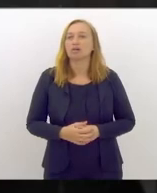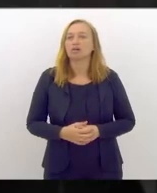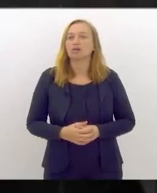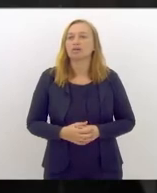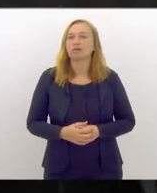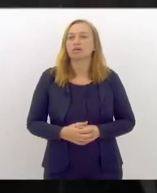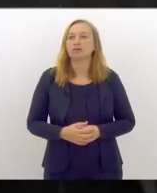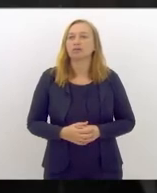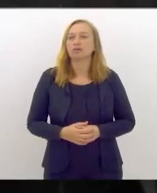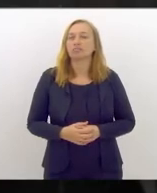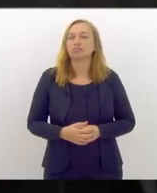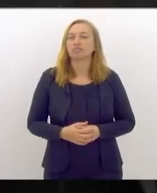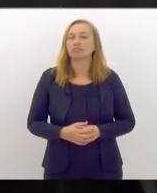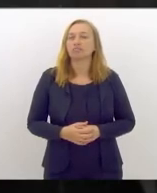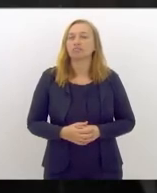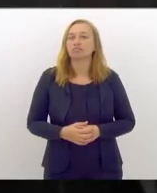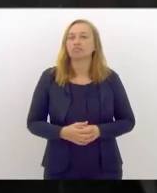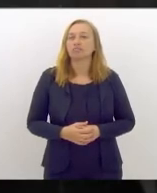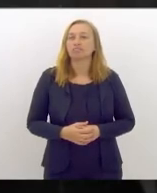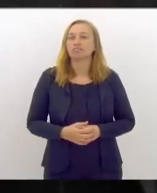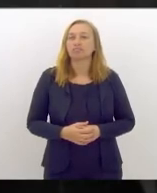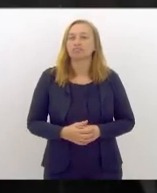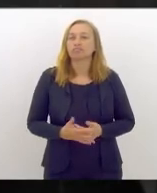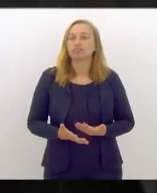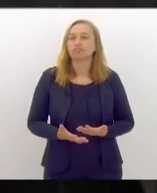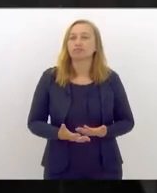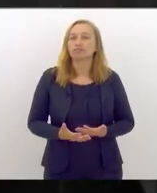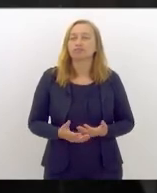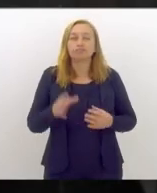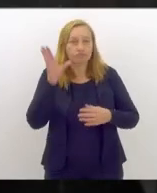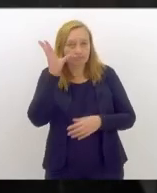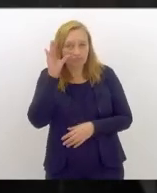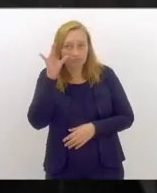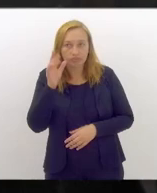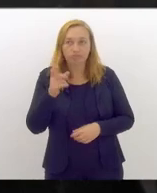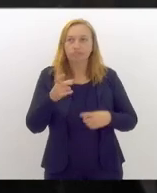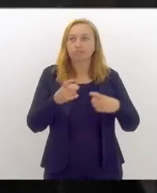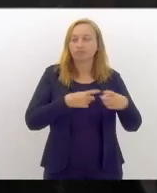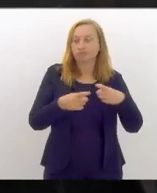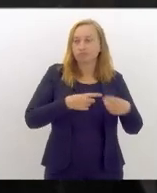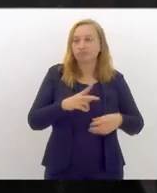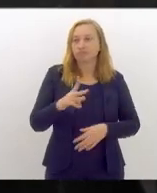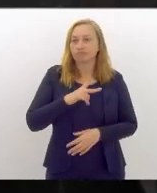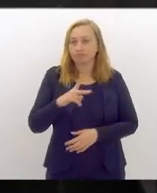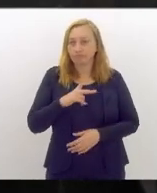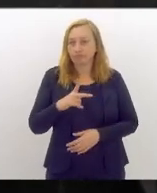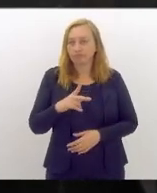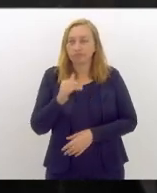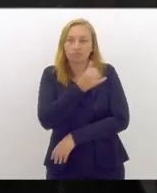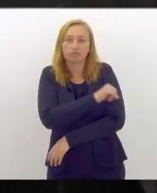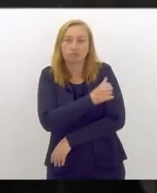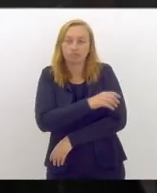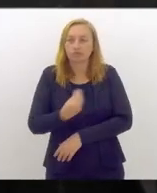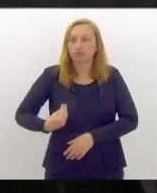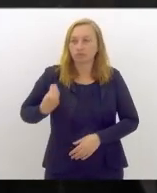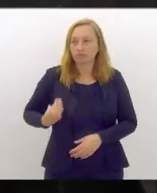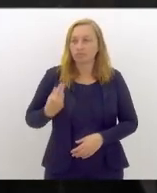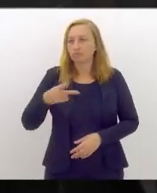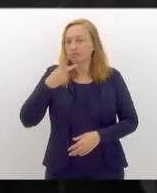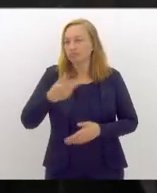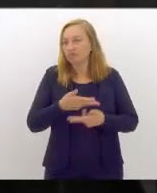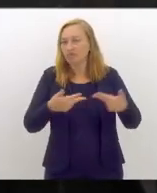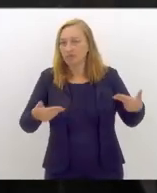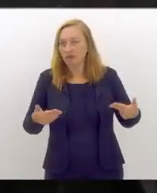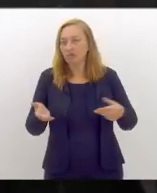essa essa esse interesse por essa guerra particular que eu vivo é abordado em vários